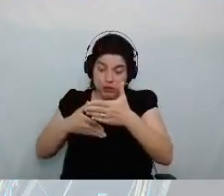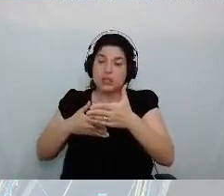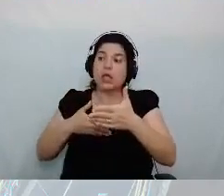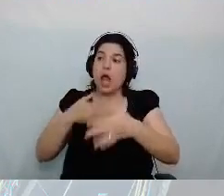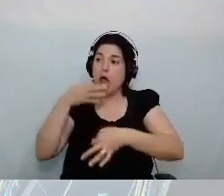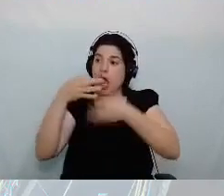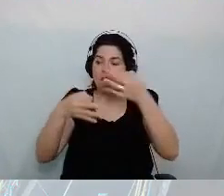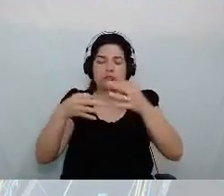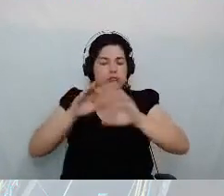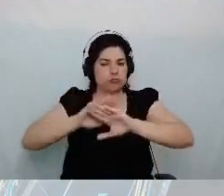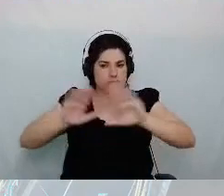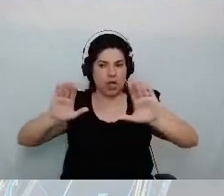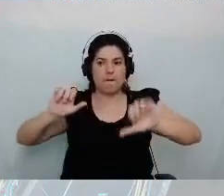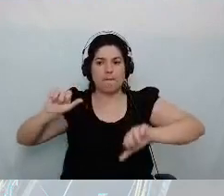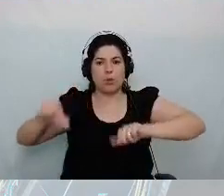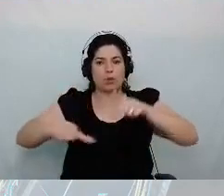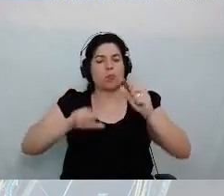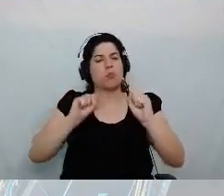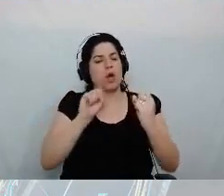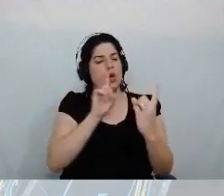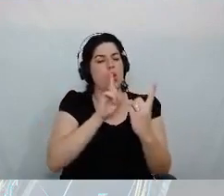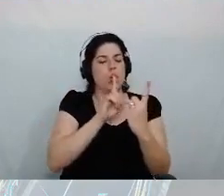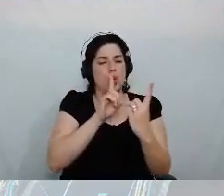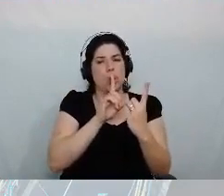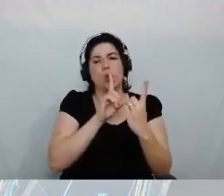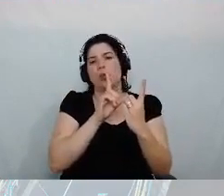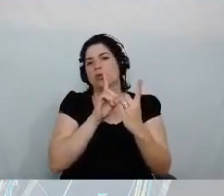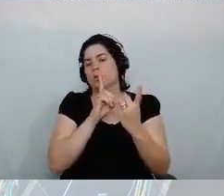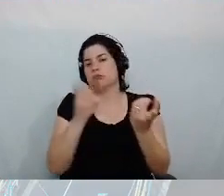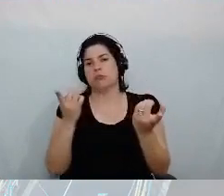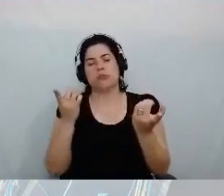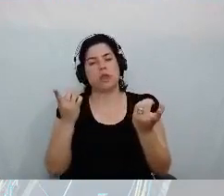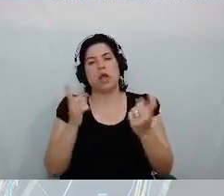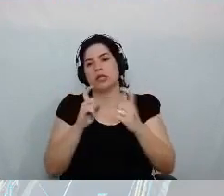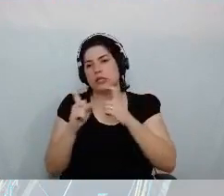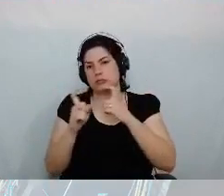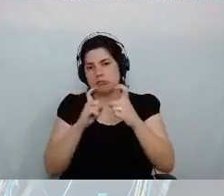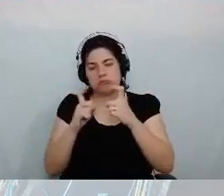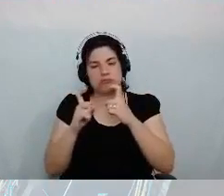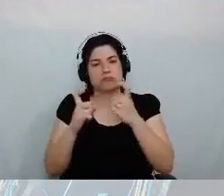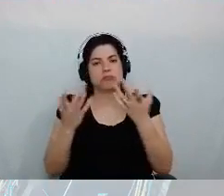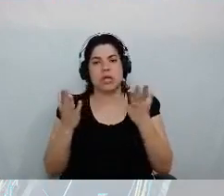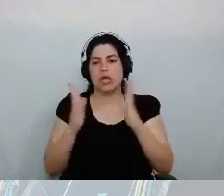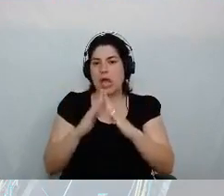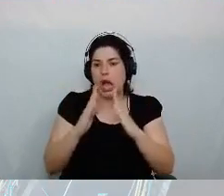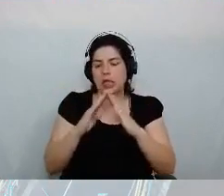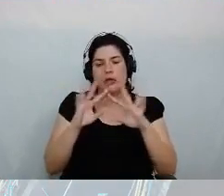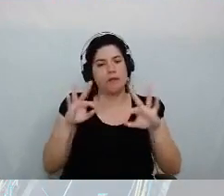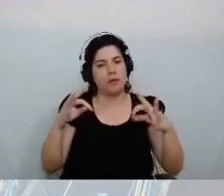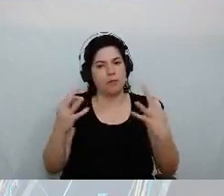dia, seja no one-on-one, na DR em casa, funciona demais, ou